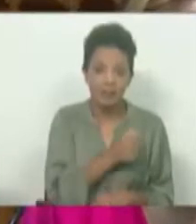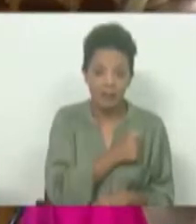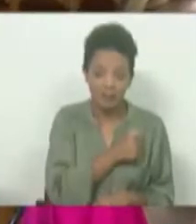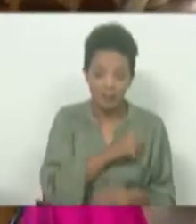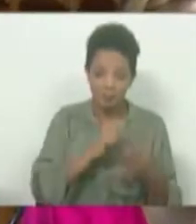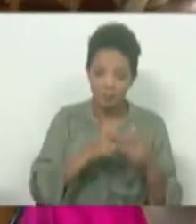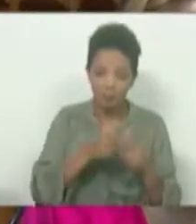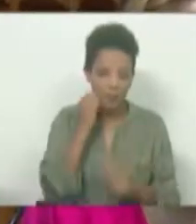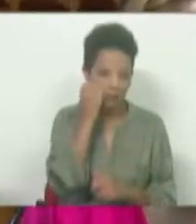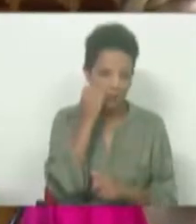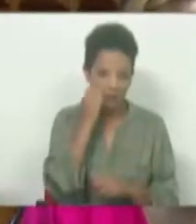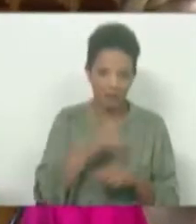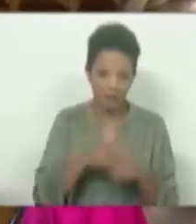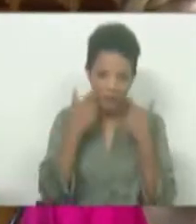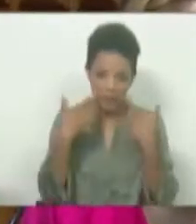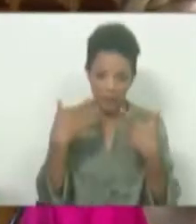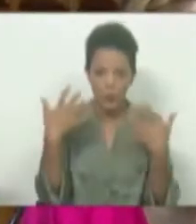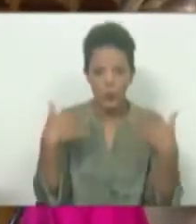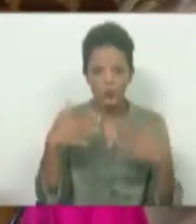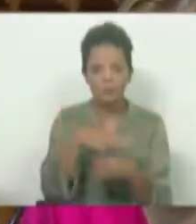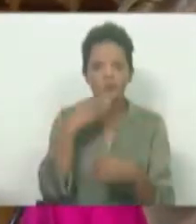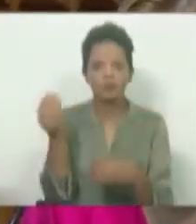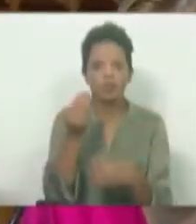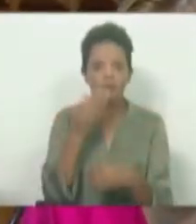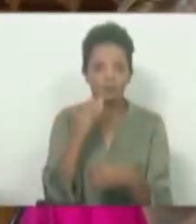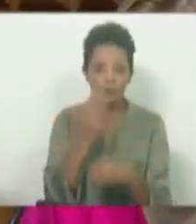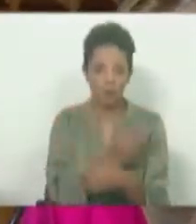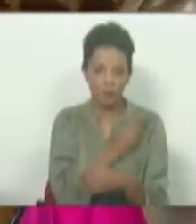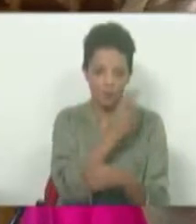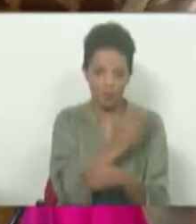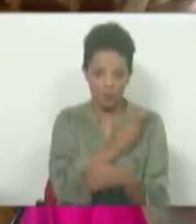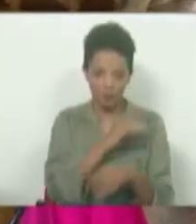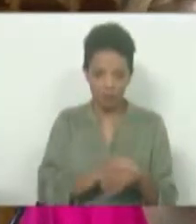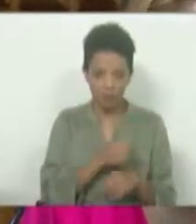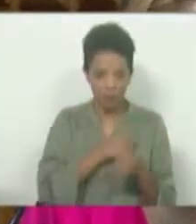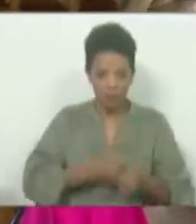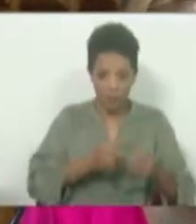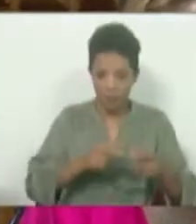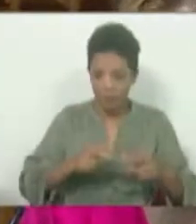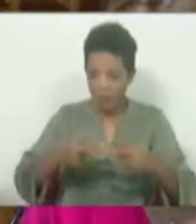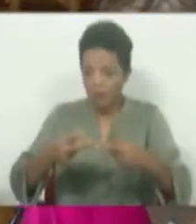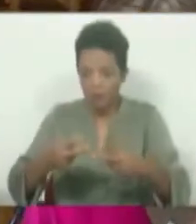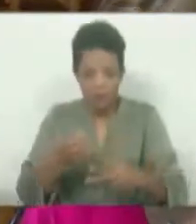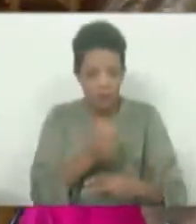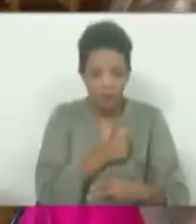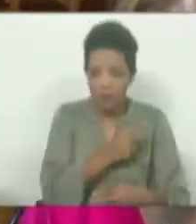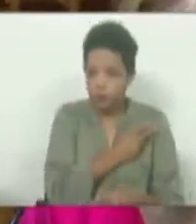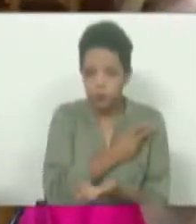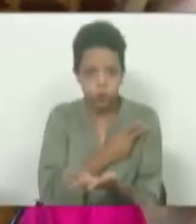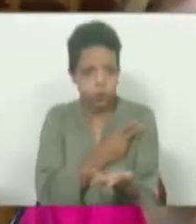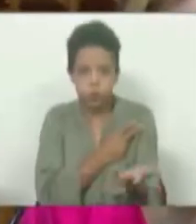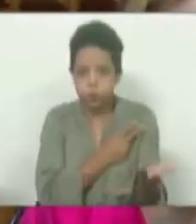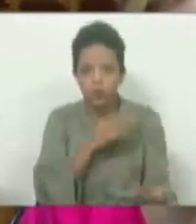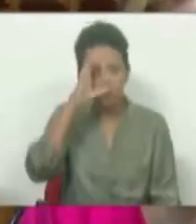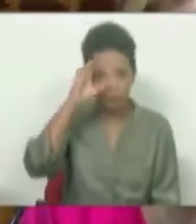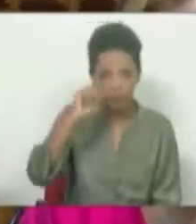em Portugal, que se reflete principalmente no caso dos jovens estudantes universitários que mudam de cidade e não encontram residências universitárias. E o